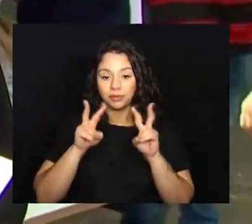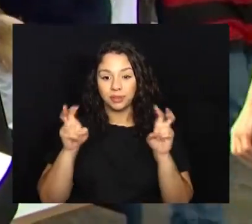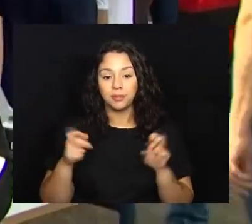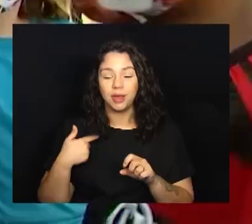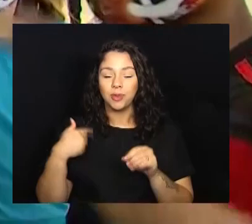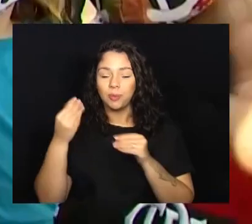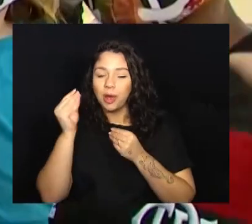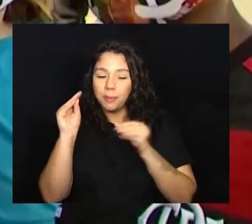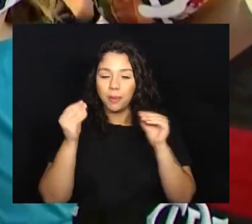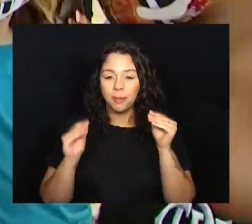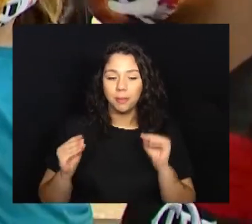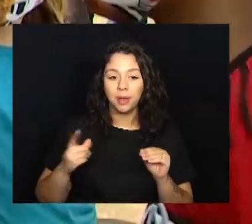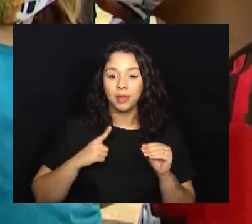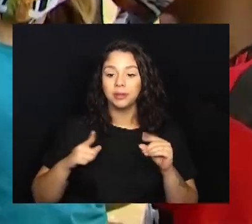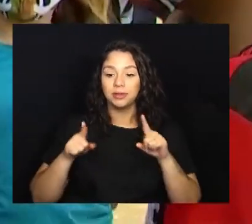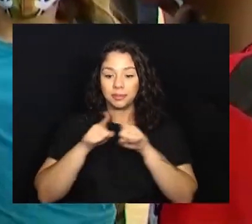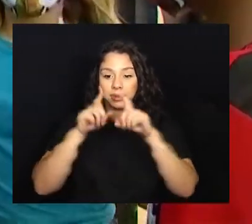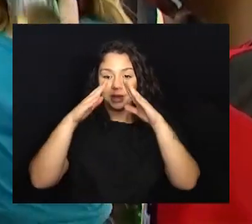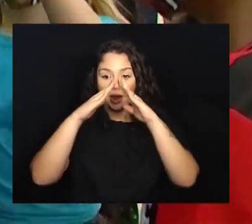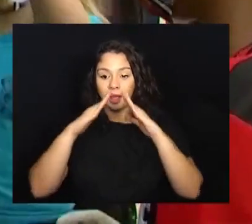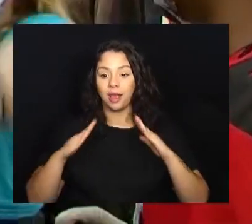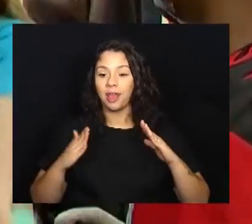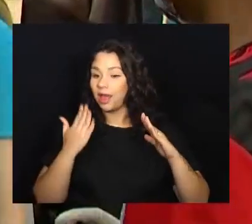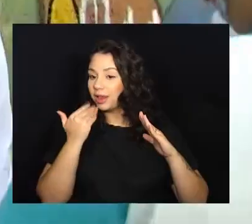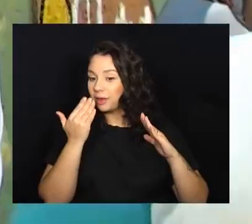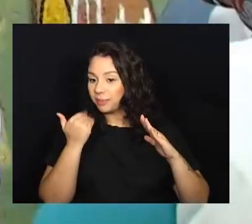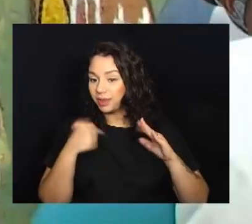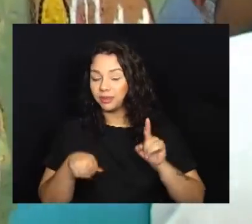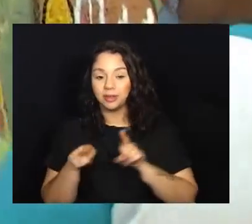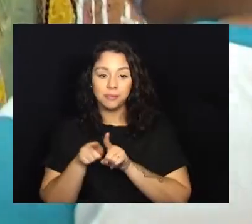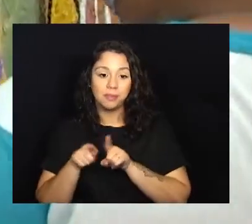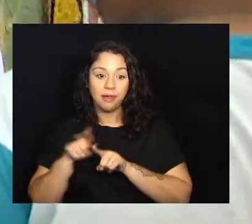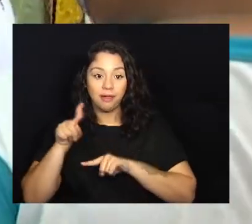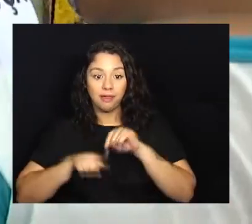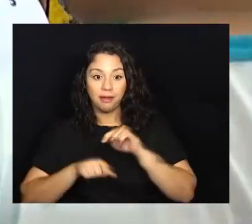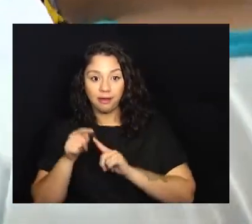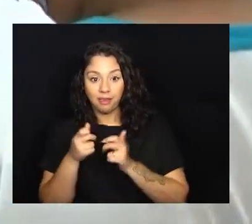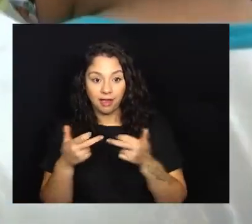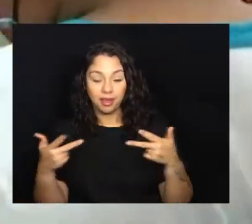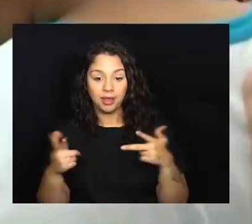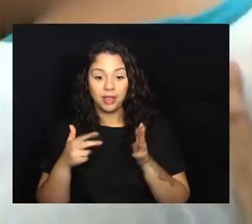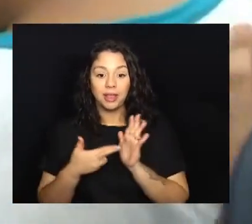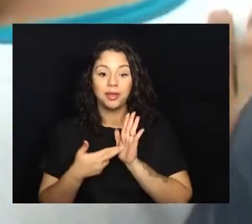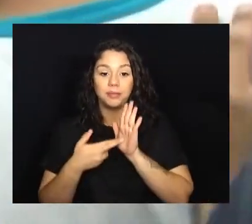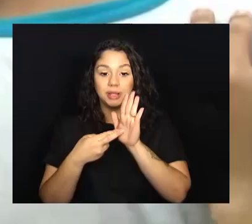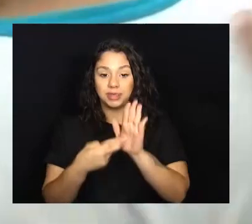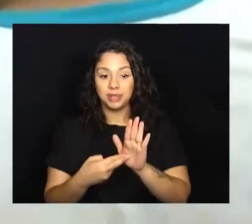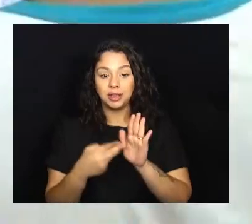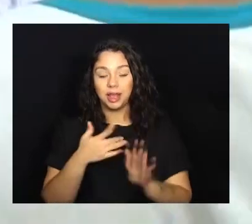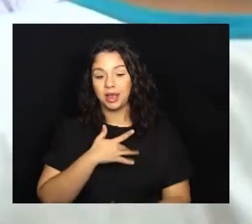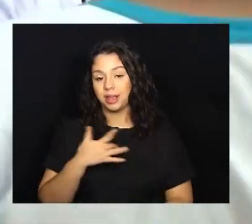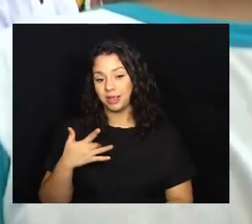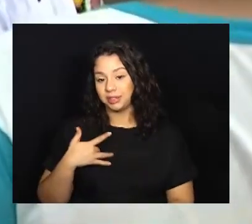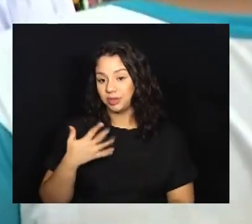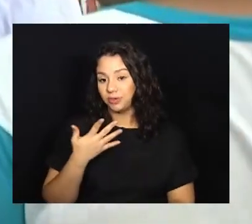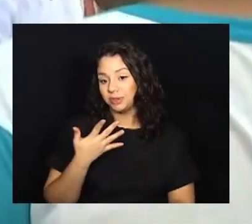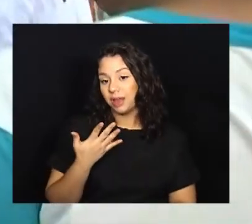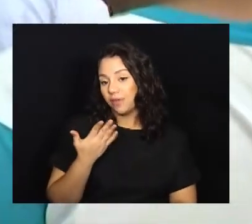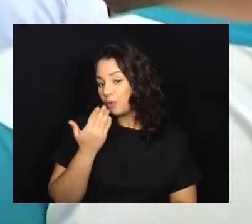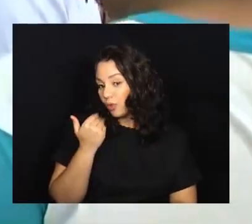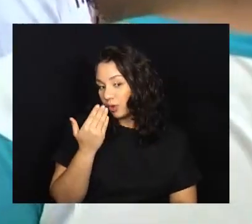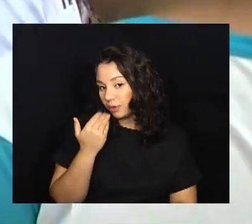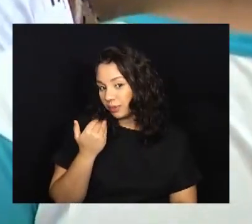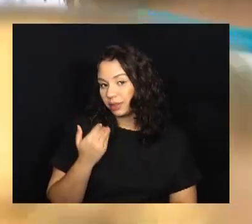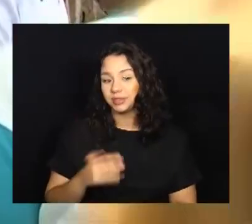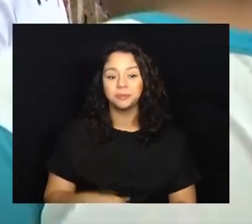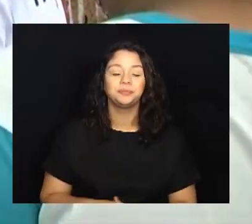a pirâmide alimentar, tem itens para representar uma alimentação saudável, uma vida saudável, na qual faz